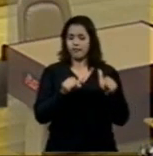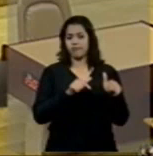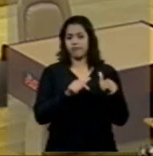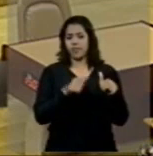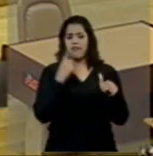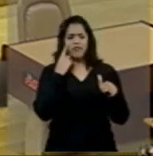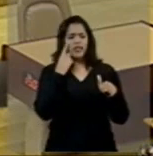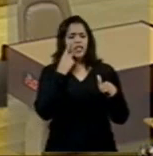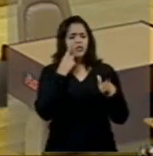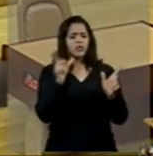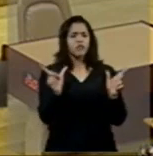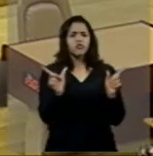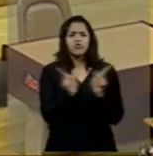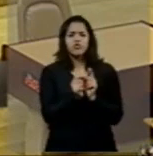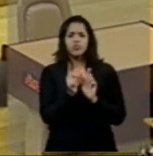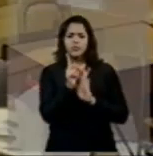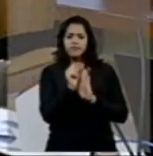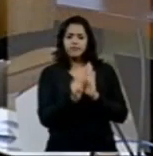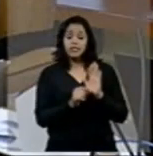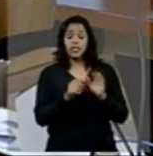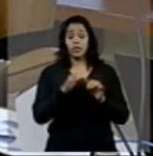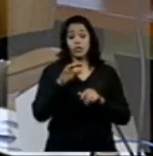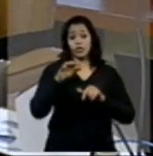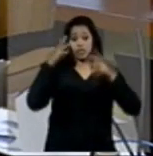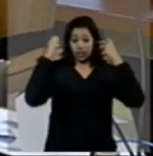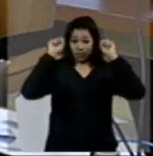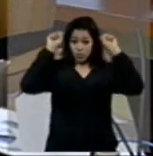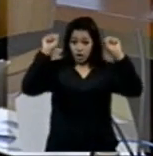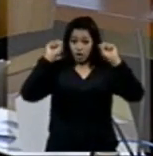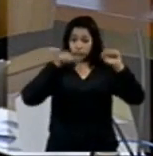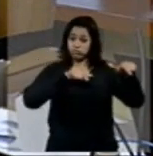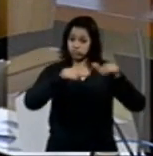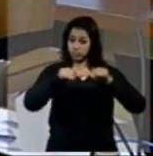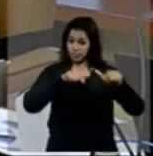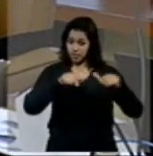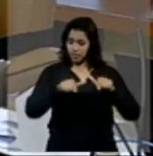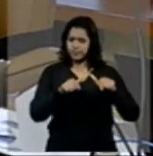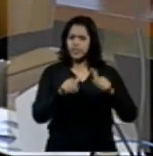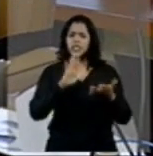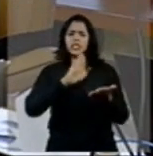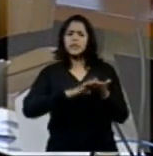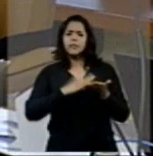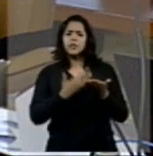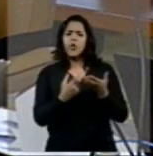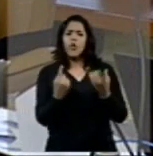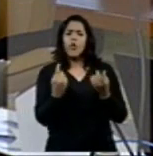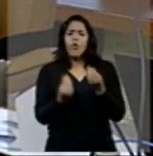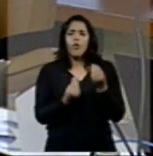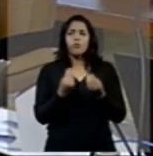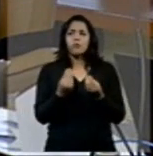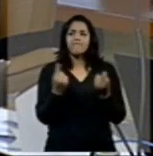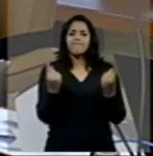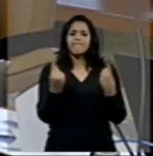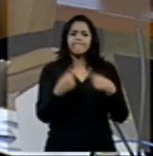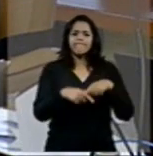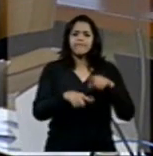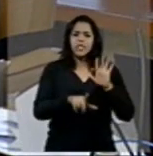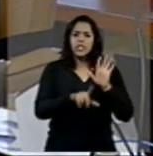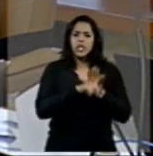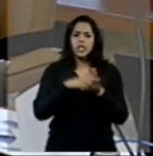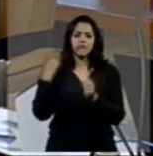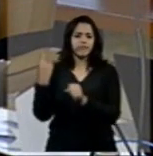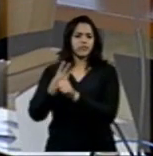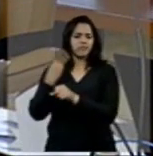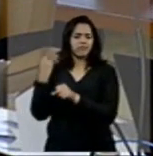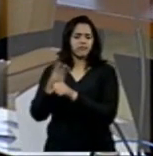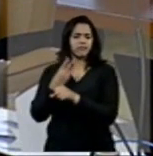súmula 331 do Tribunal Superior do Trabalho, ao interpretar como ilegal a terceirização de mão de